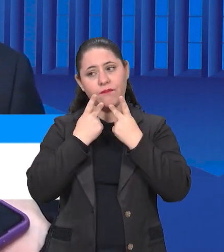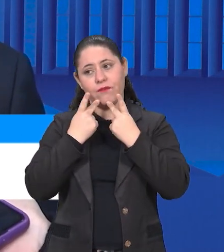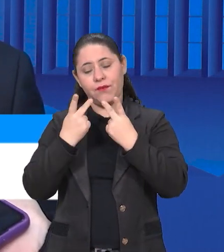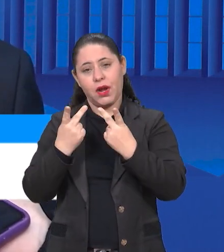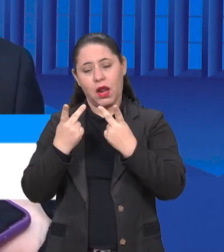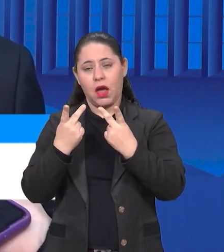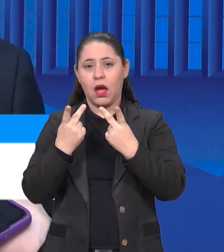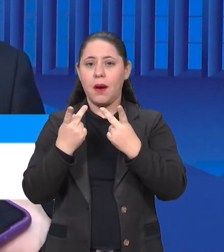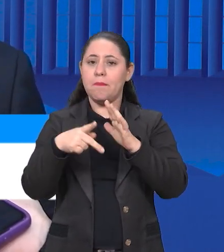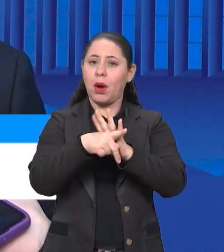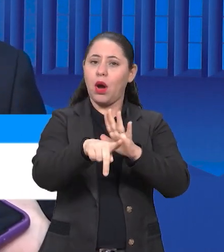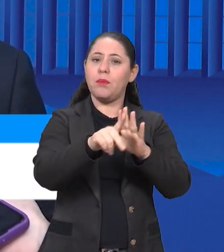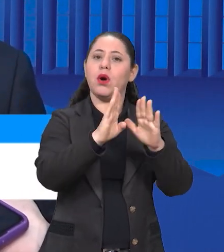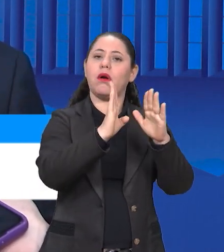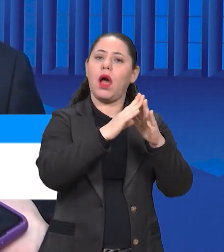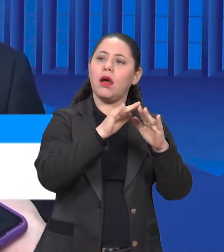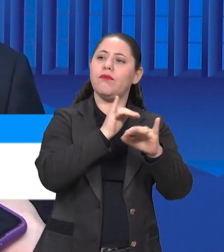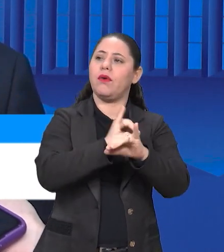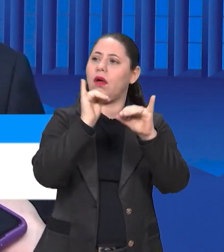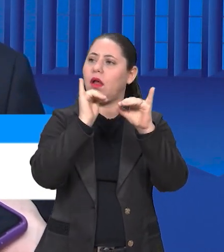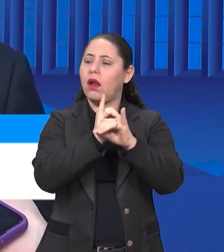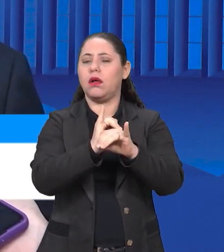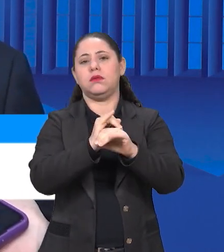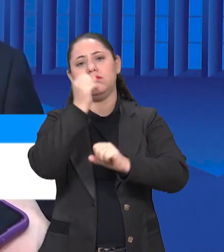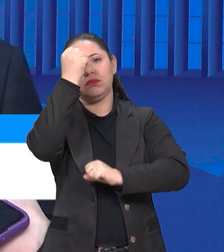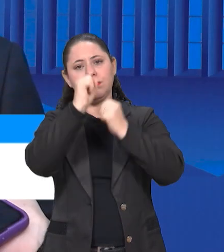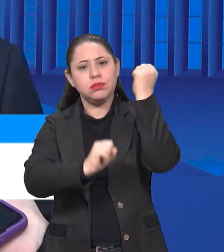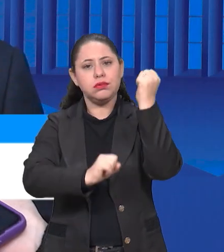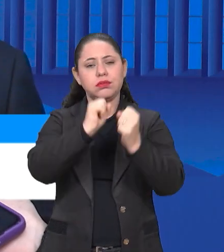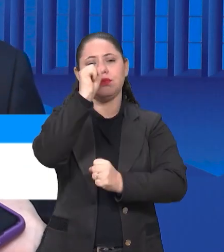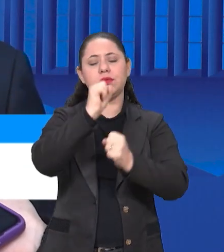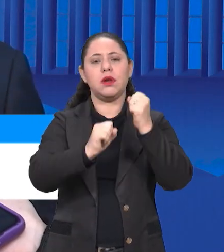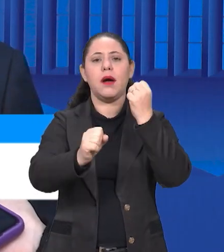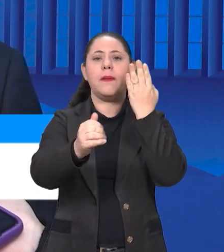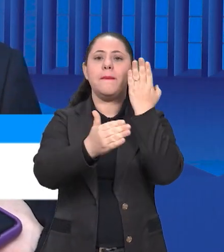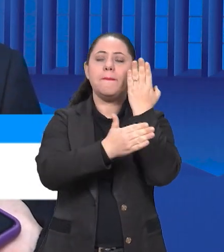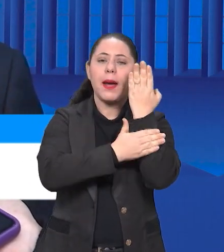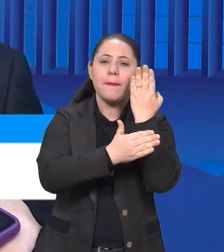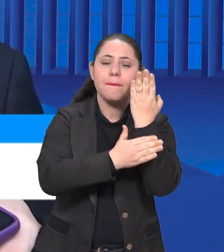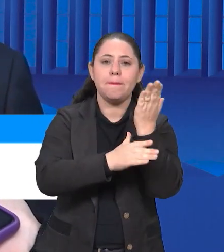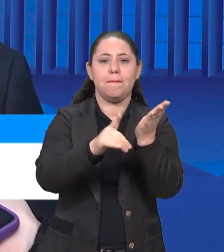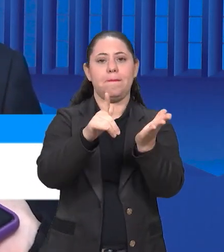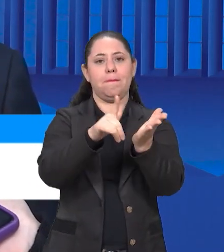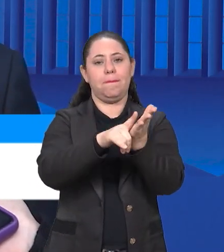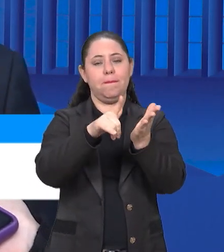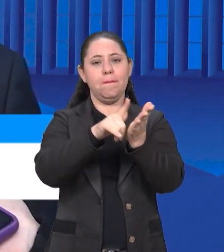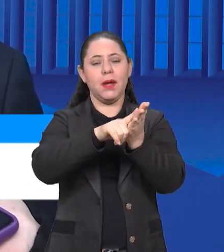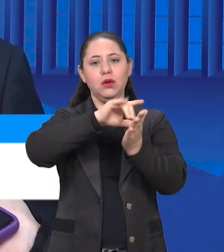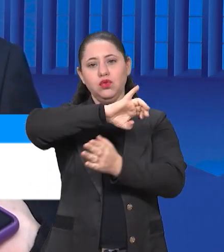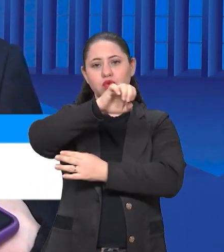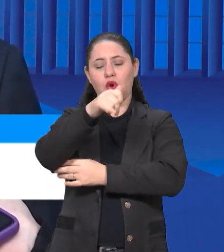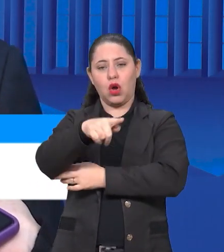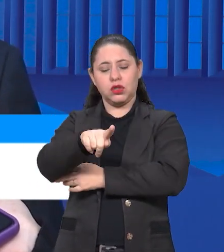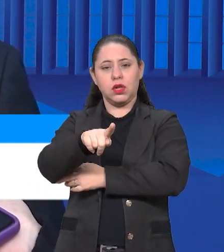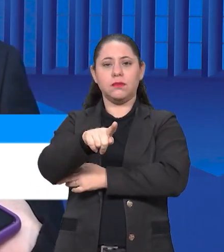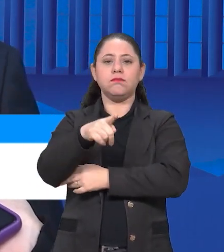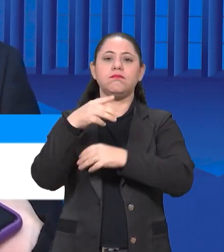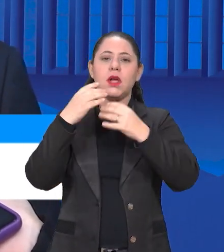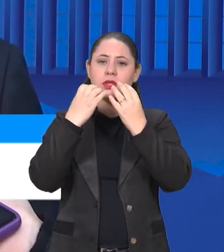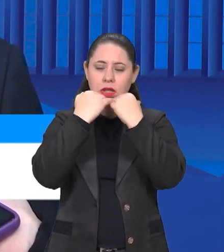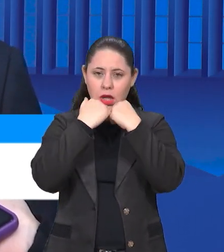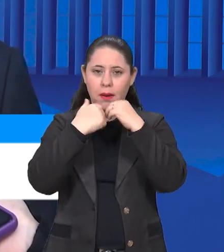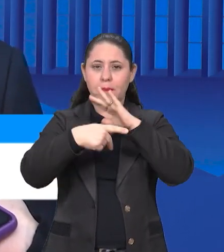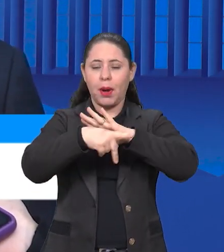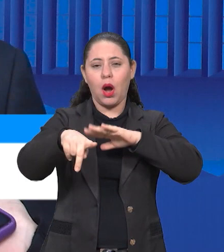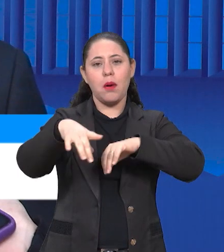nós mencionamos, seja nos investimentos setoriais anunciados, industriais, na produção da celulose, na produção da soja, do milho, da